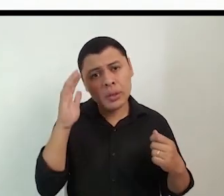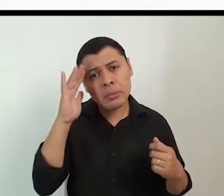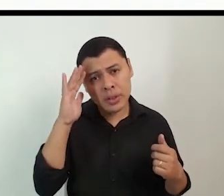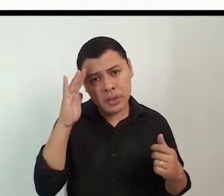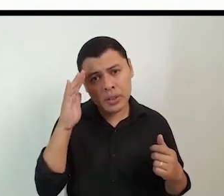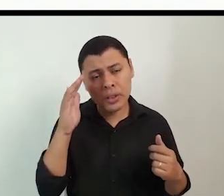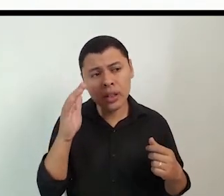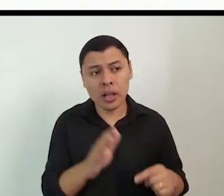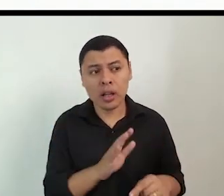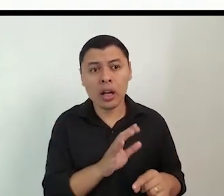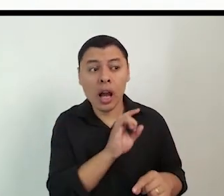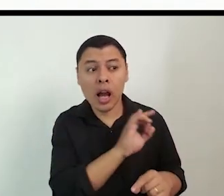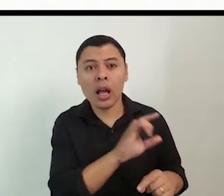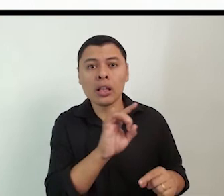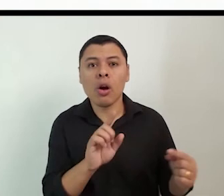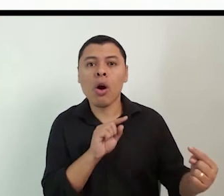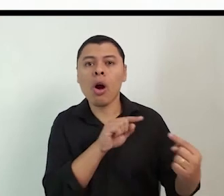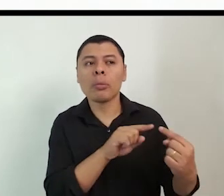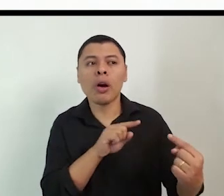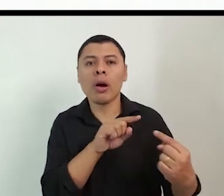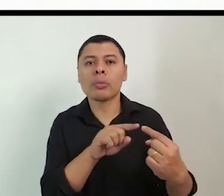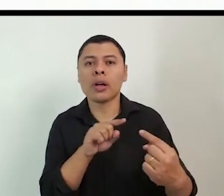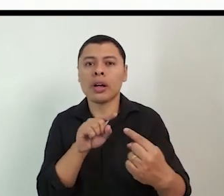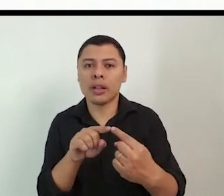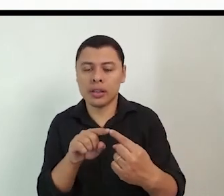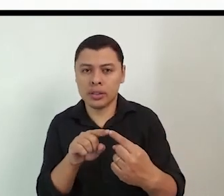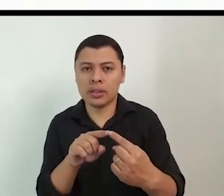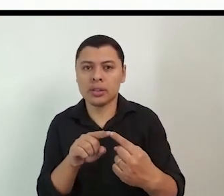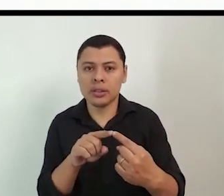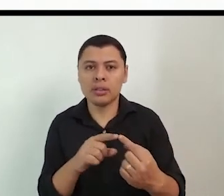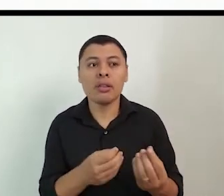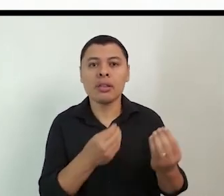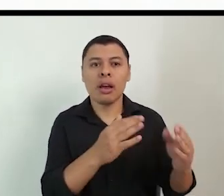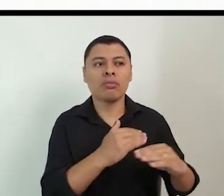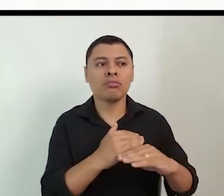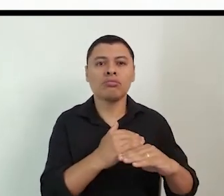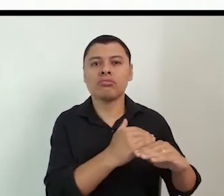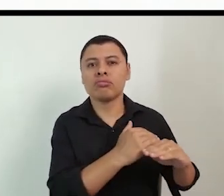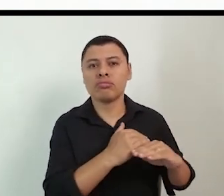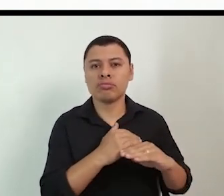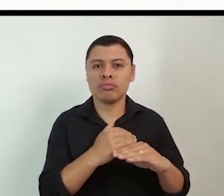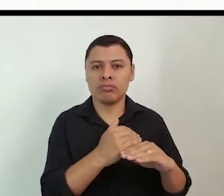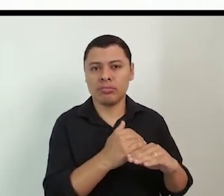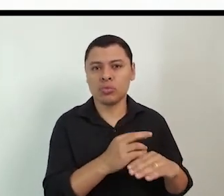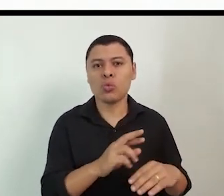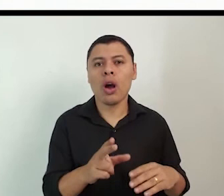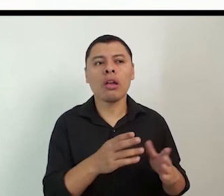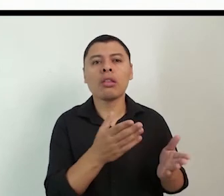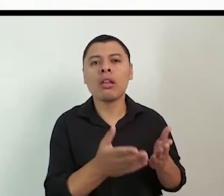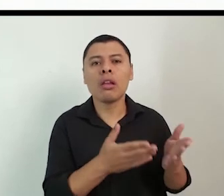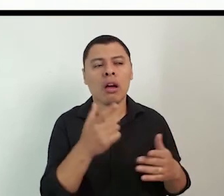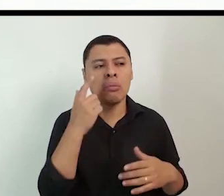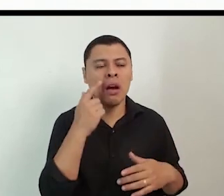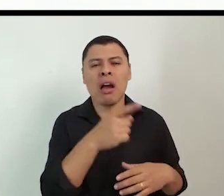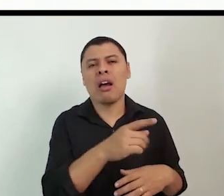inclusivo, pensando em uma equidade e não tratar uma pessoa com um certo infantilismo, né?